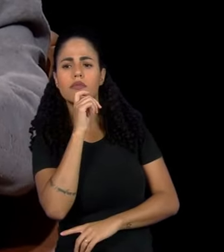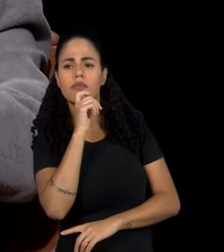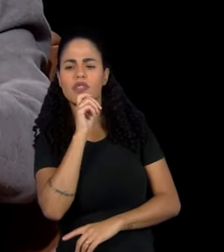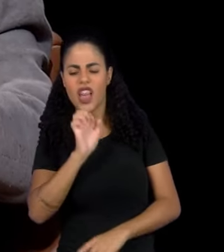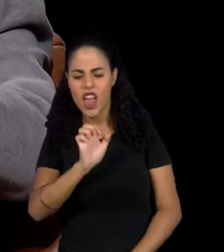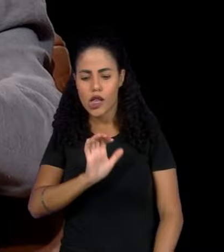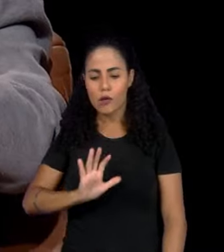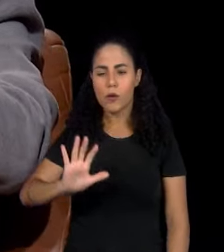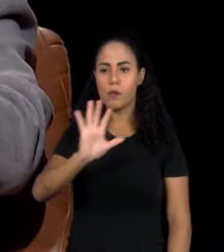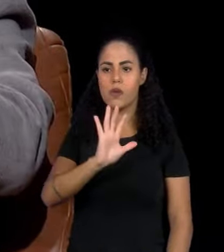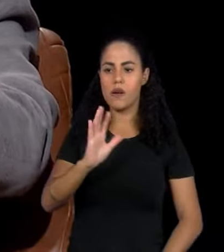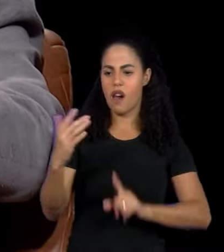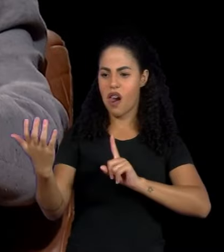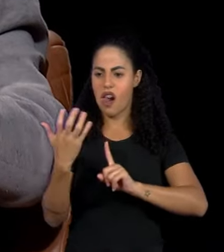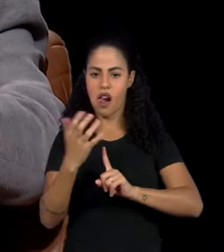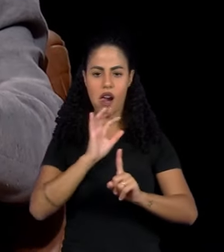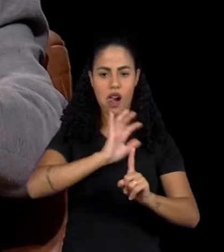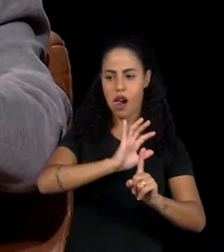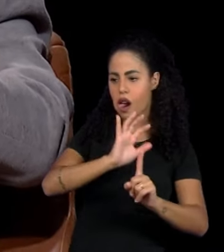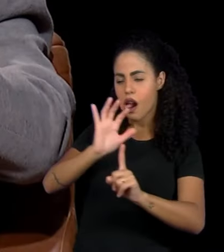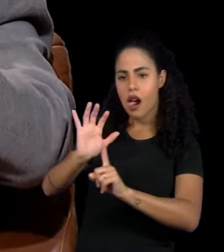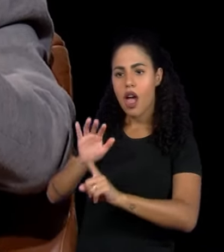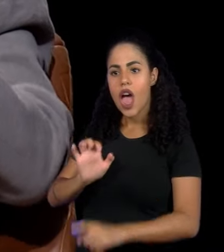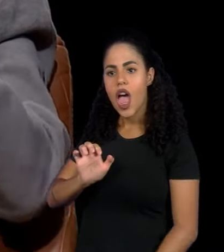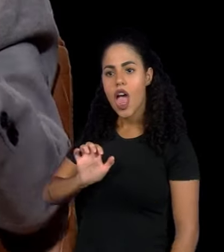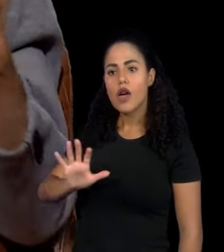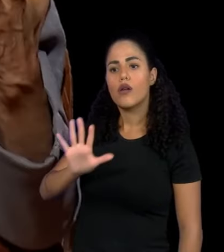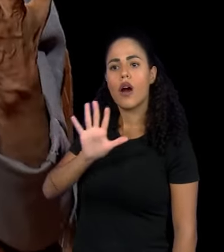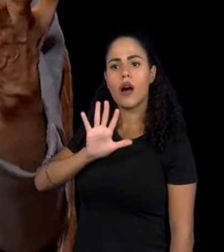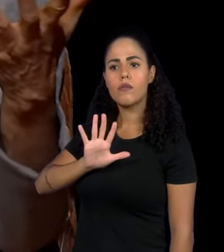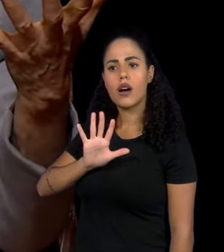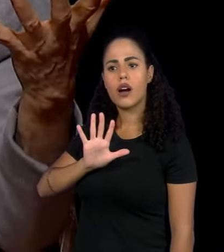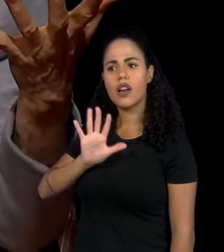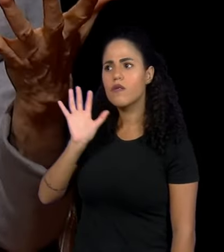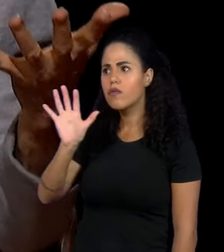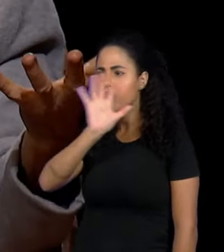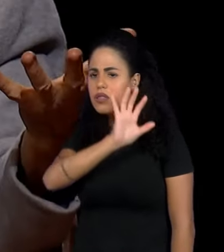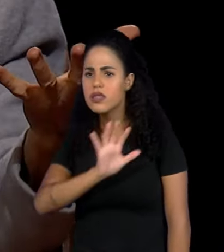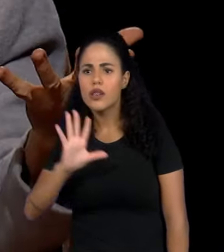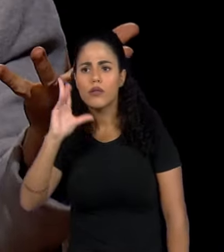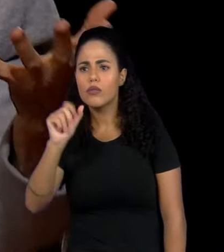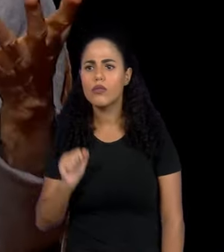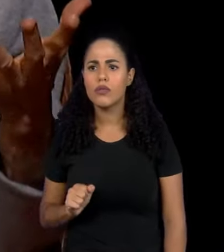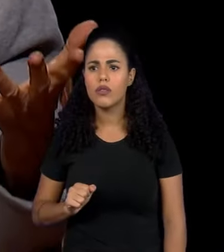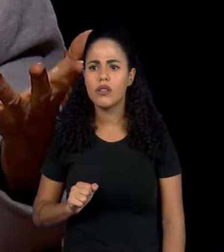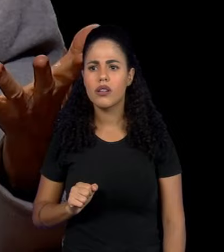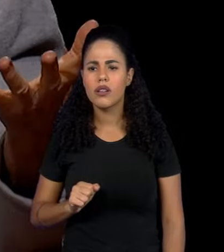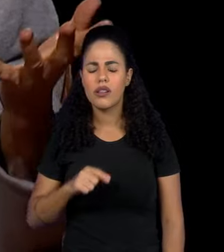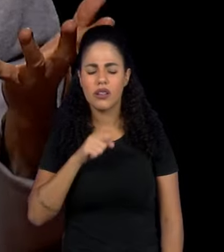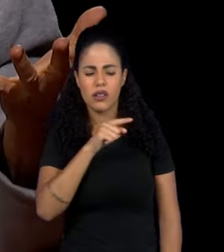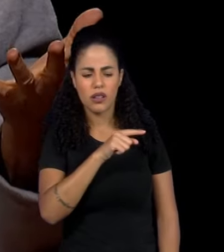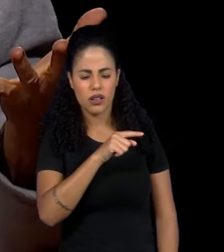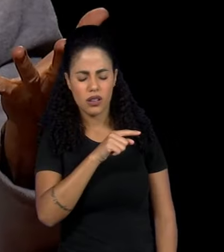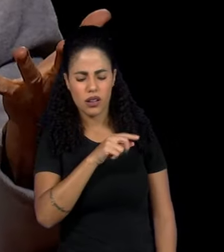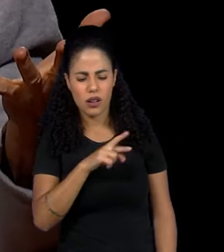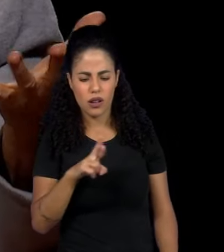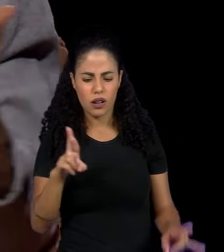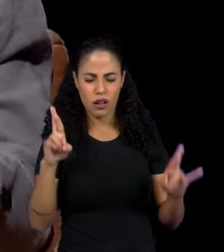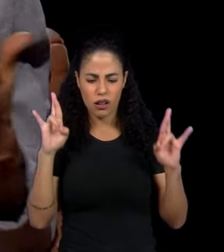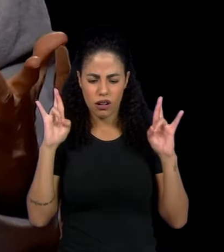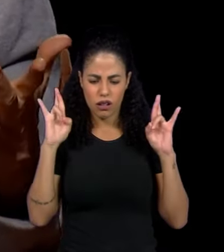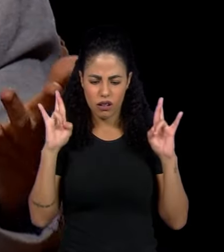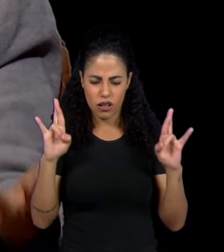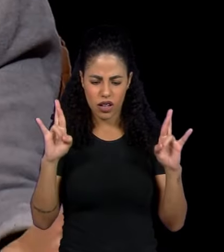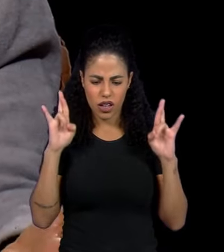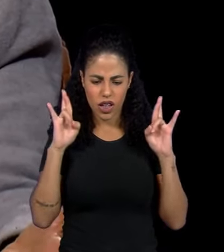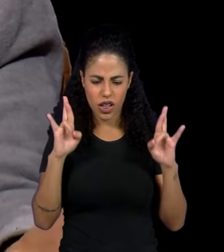europeu, eurocêntrico, norte-cêntrico, né? Então, e logo você vê Rock in Rio, o pai do samba, velho, a